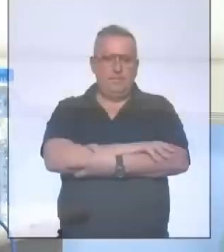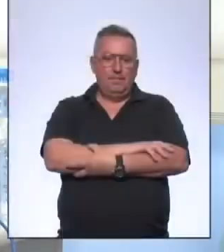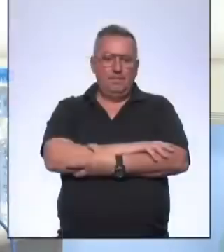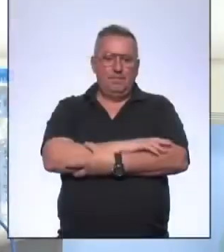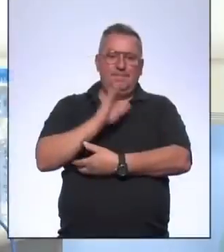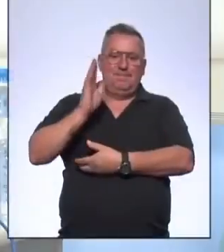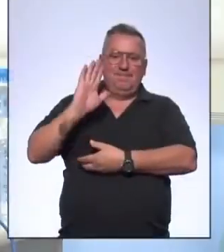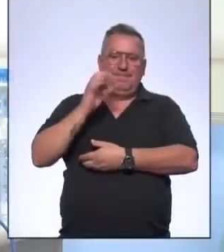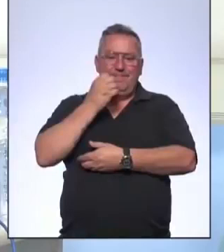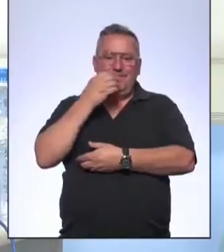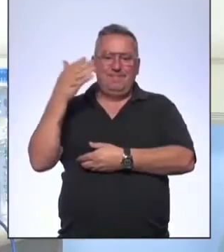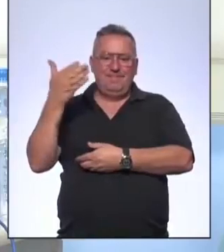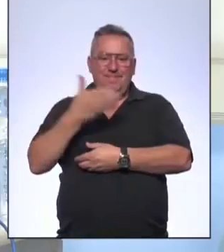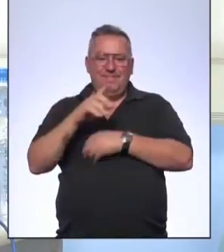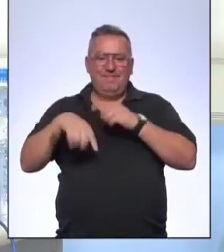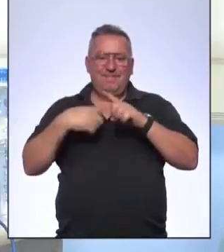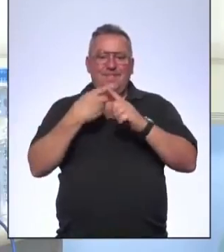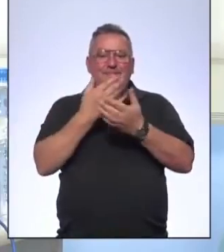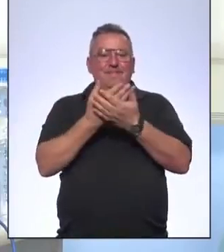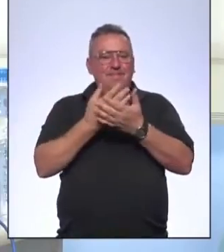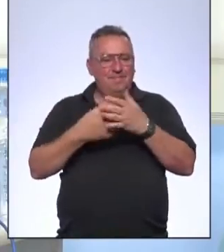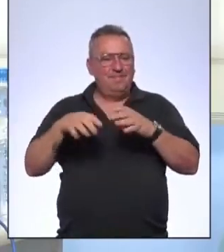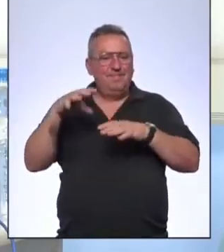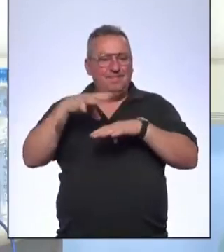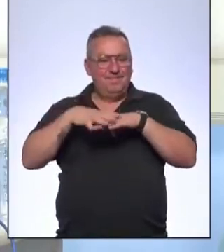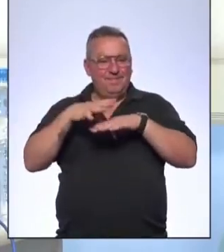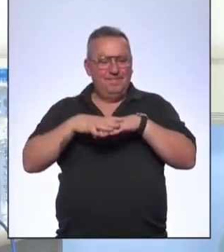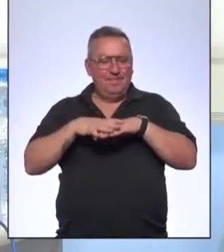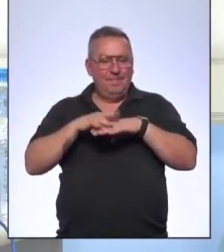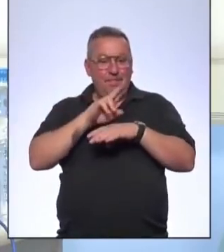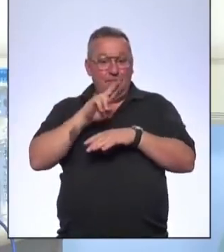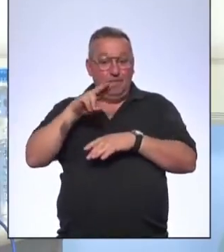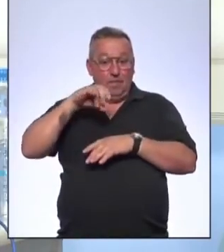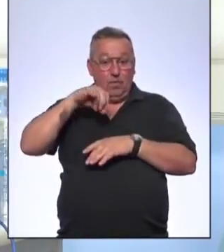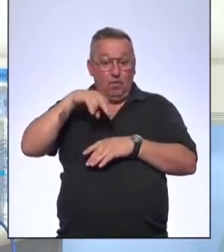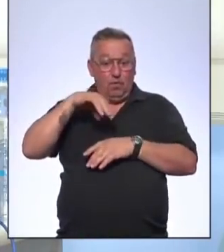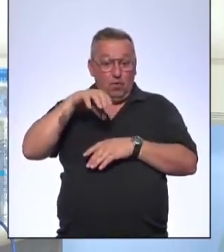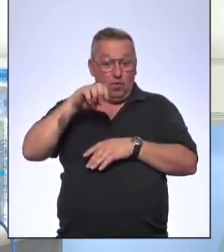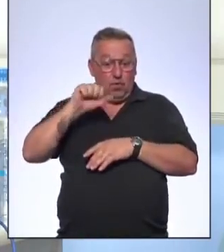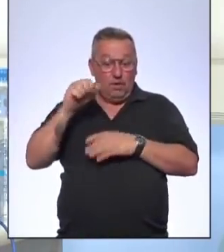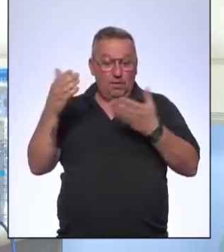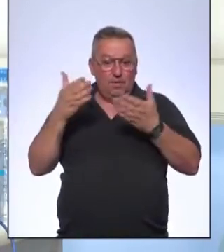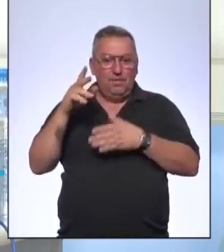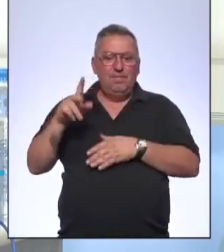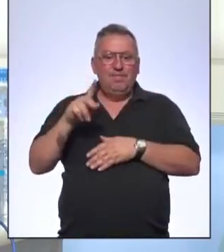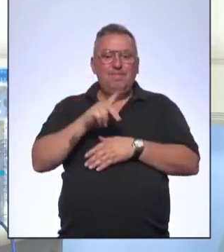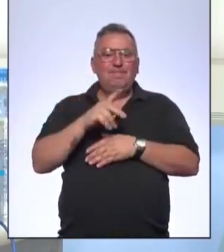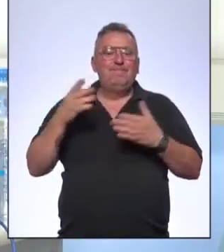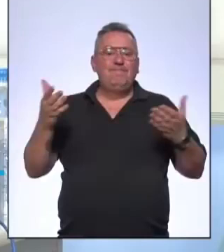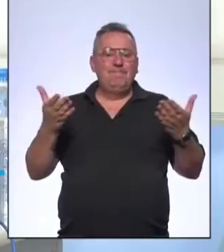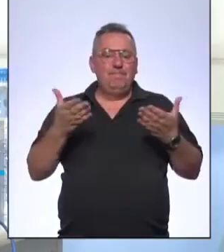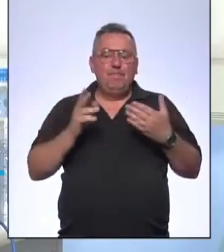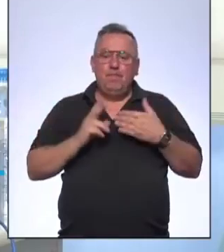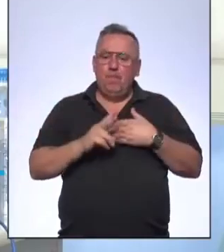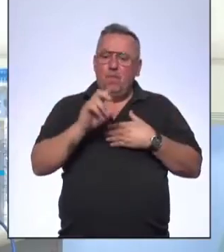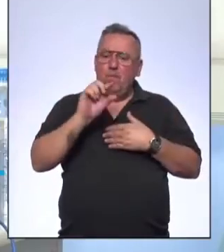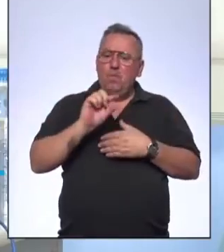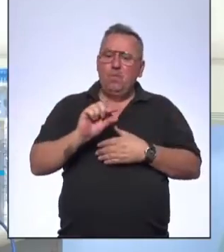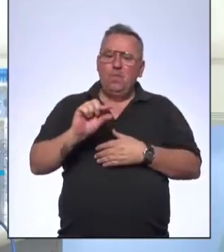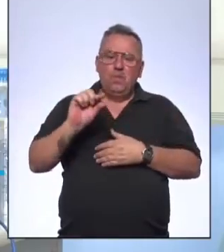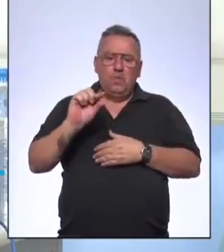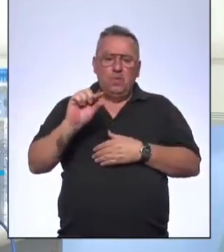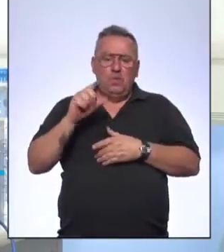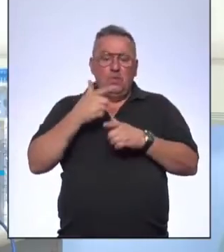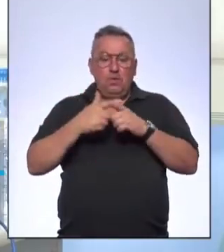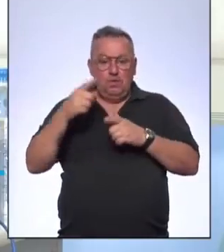Olá, sejam todos bem-vindos para mais uma aula de matemática. Meu nome é Jonas, vou ser o professor de vocês aqui hoje. Continuar um pouquinho